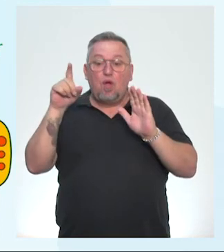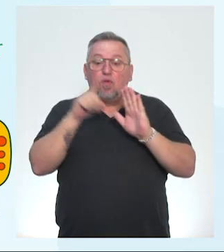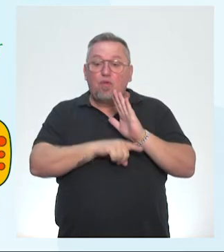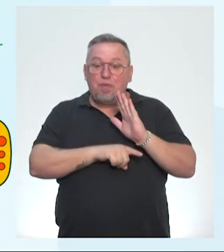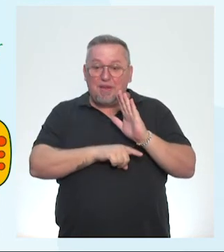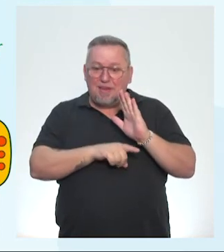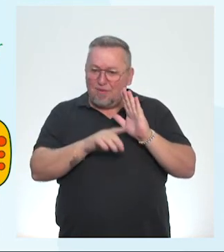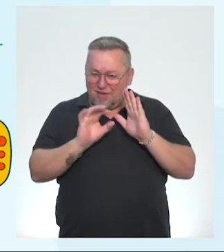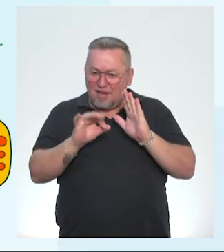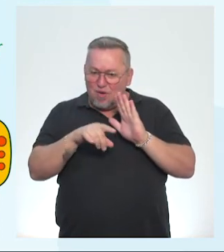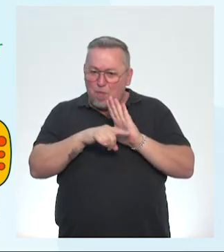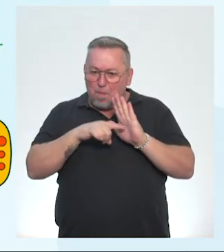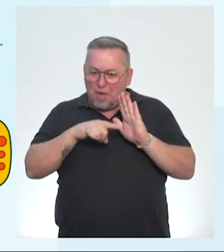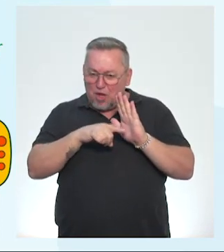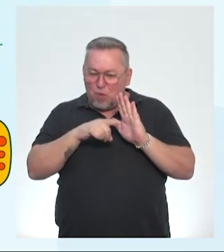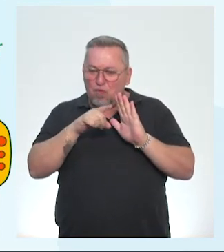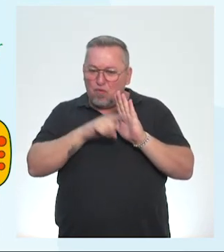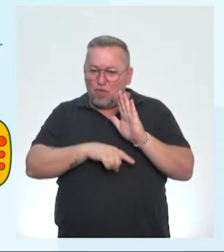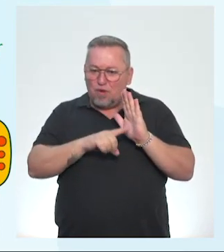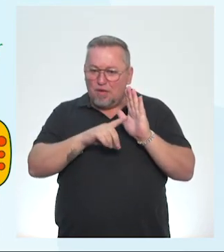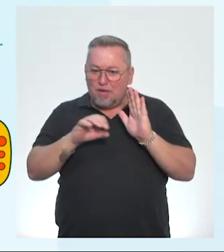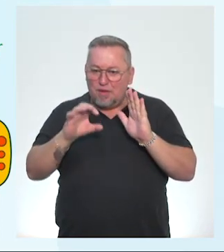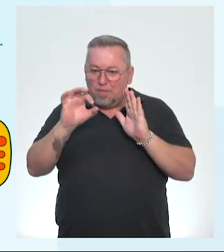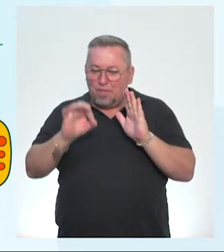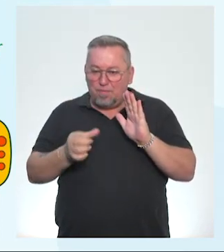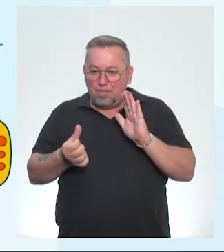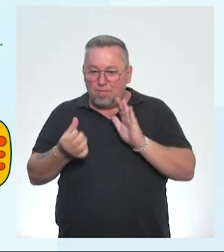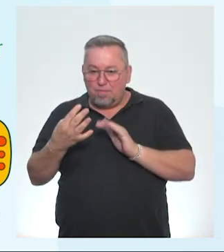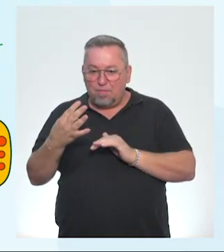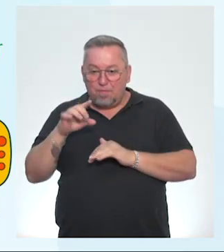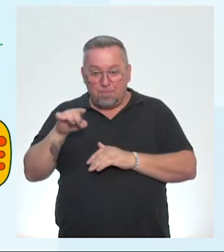subtração, né? Então, tinha o 100%, tirou os